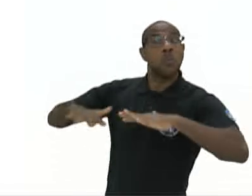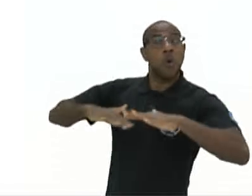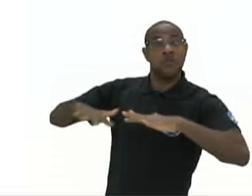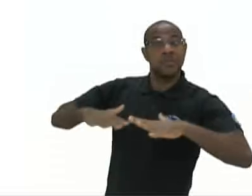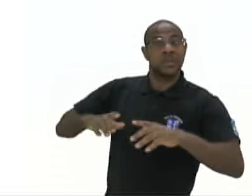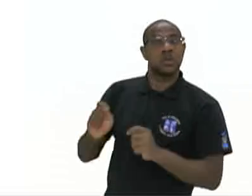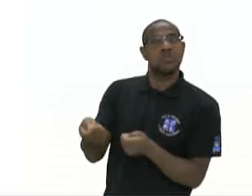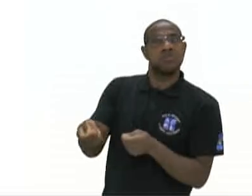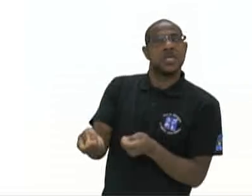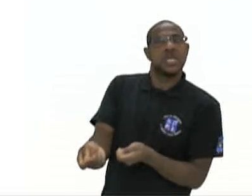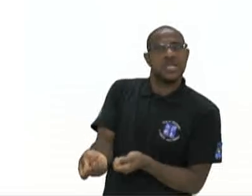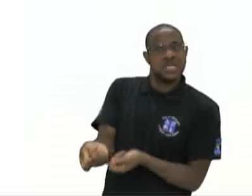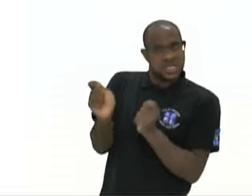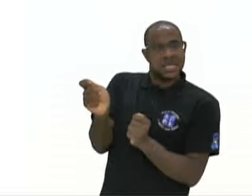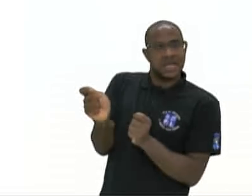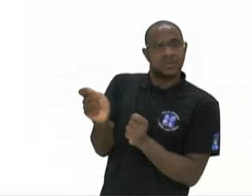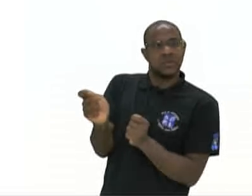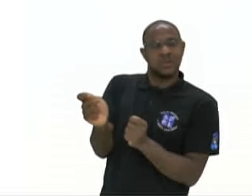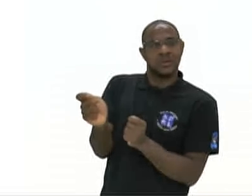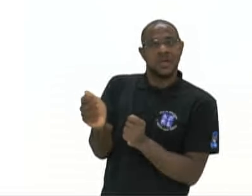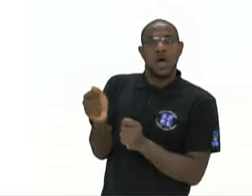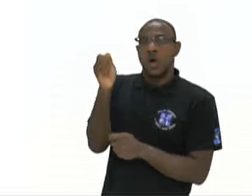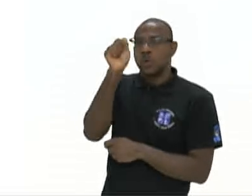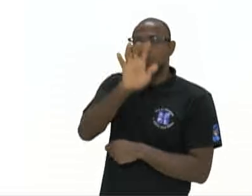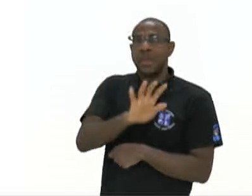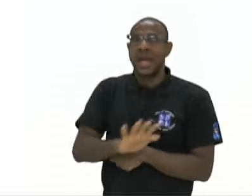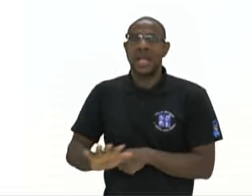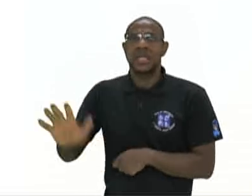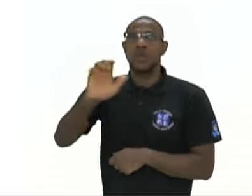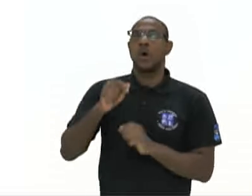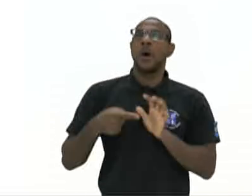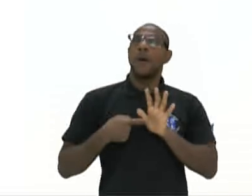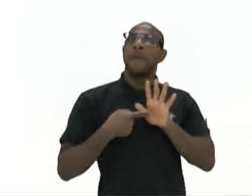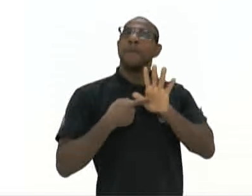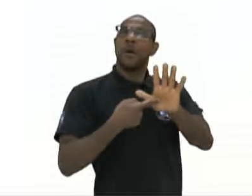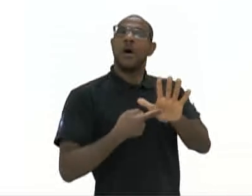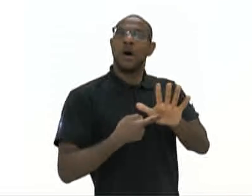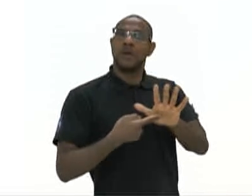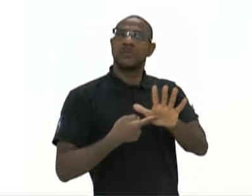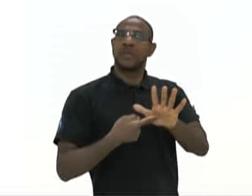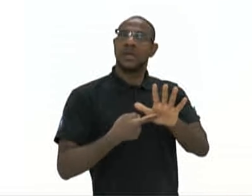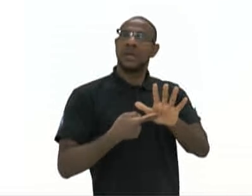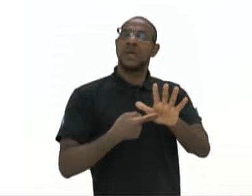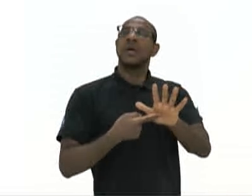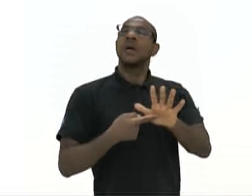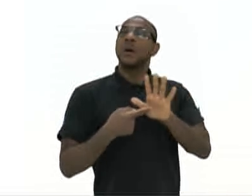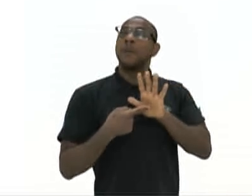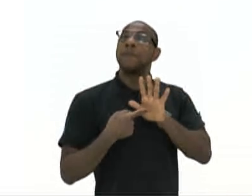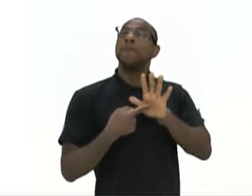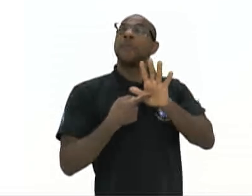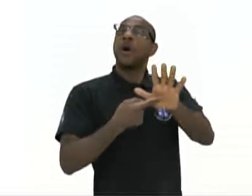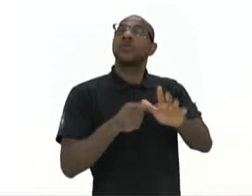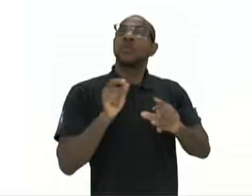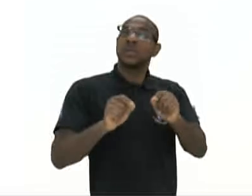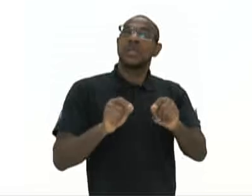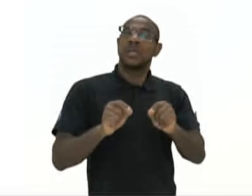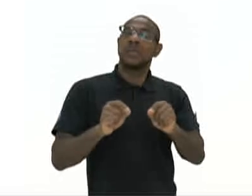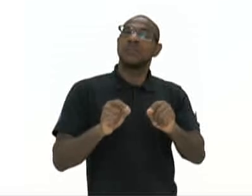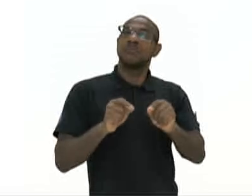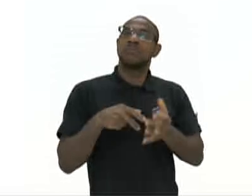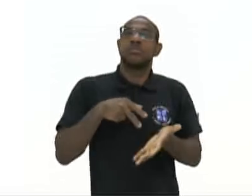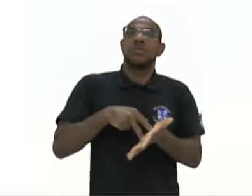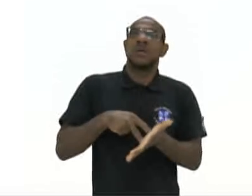do Brasil, MPP, vem a público manifestar seu repúdio frente ao maior